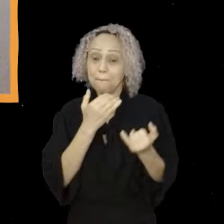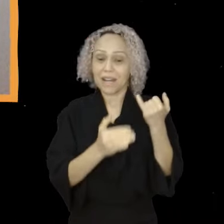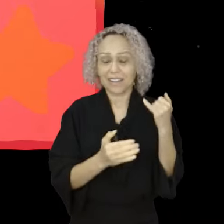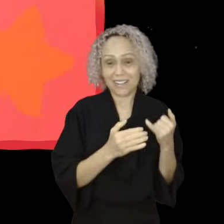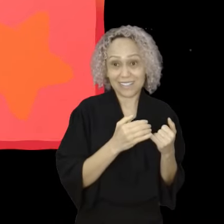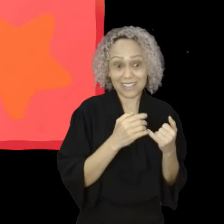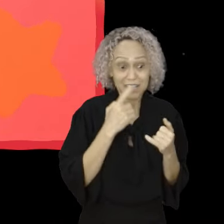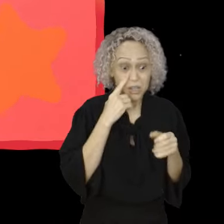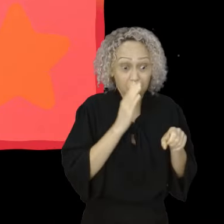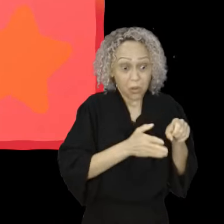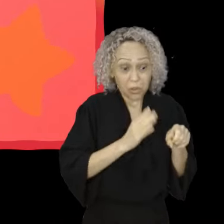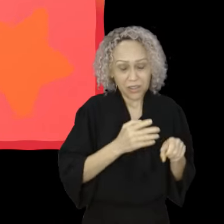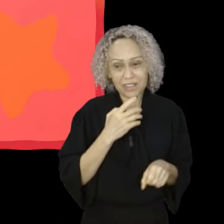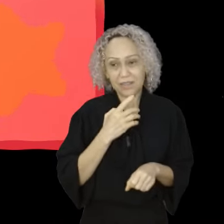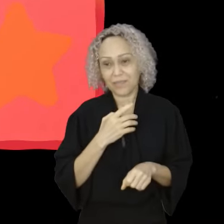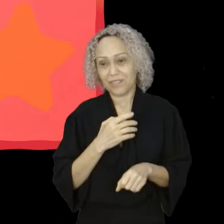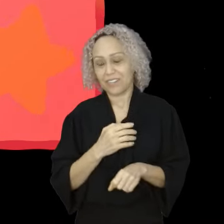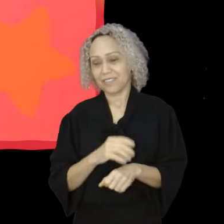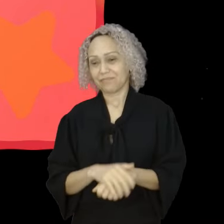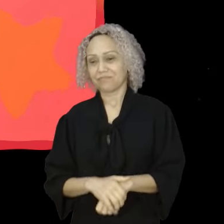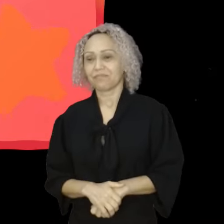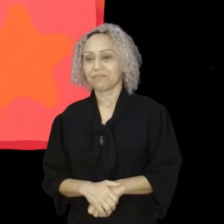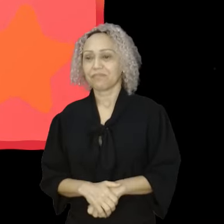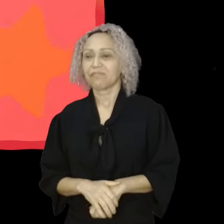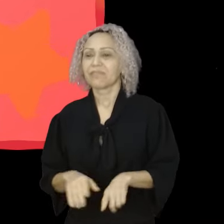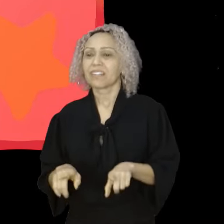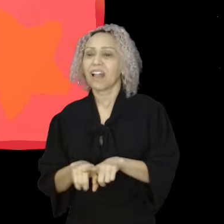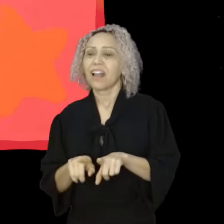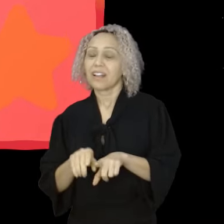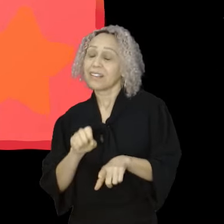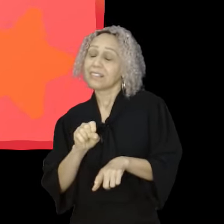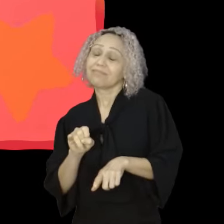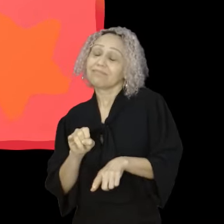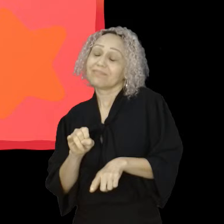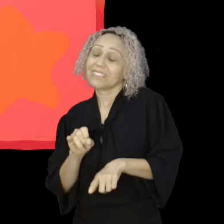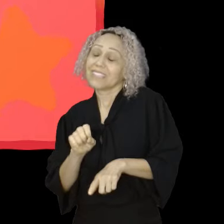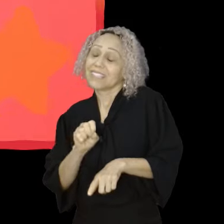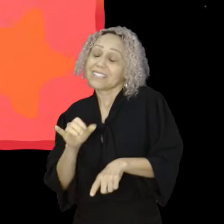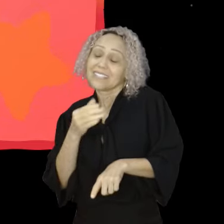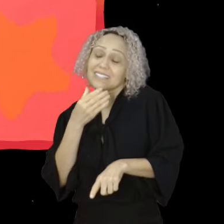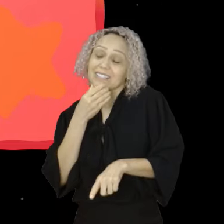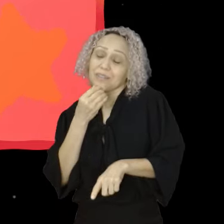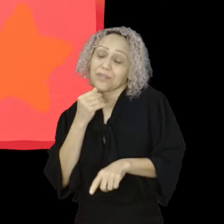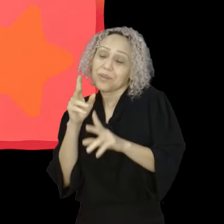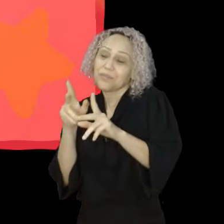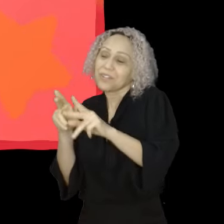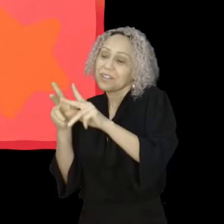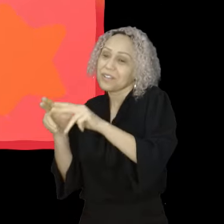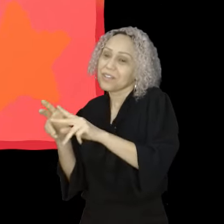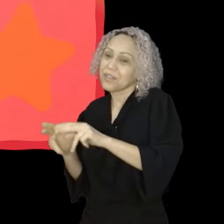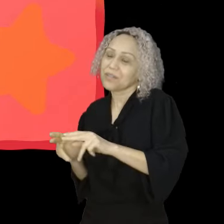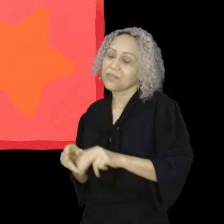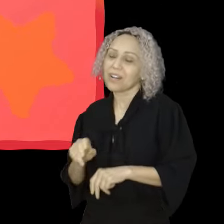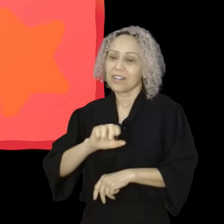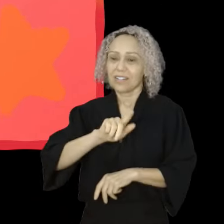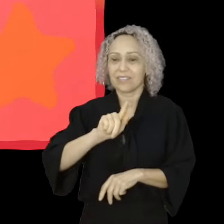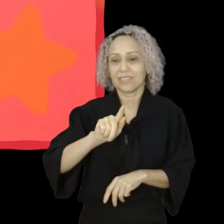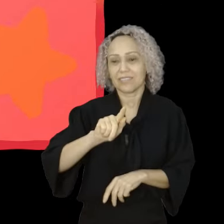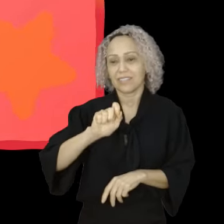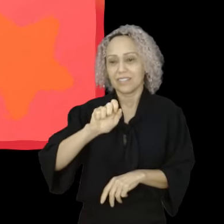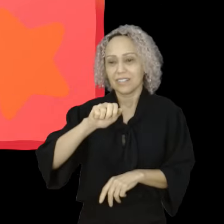Monteiro. Ah, se os homens públicos fossem semelhantes ao Genuíno. Pode crer, Elvira. Genuíno passou por tudo que passou